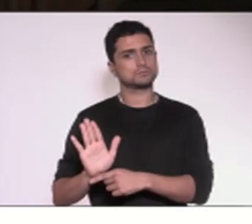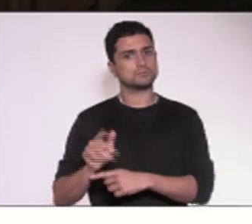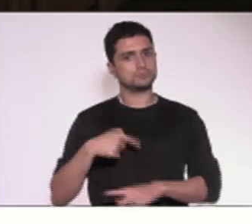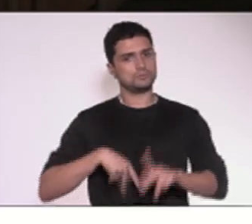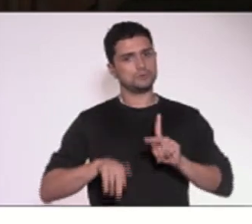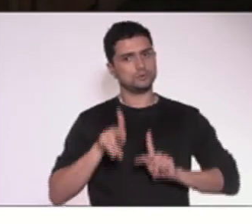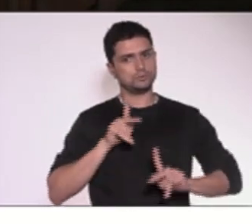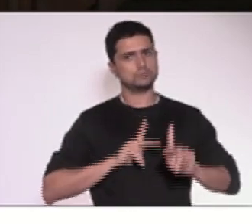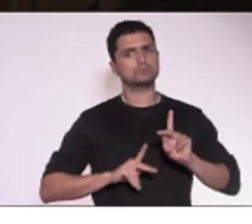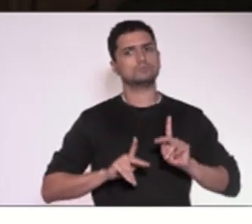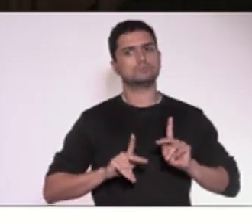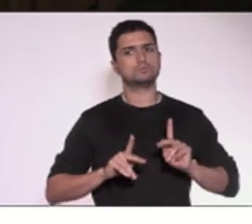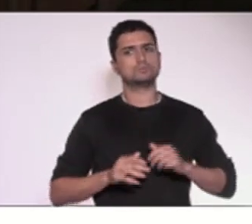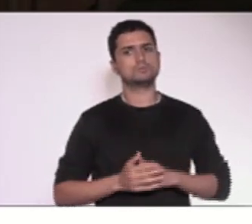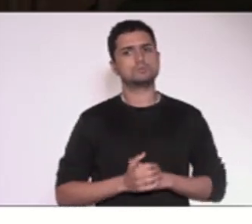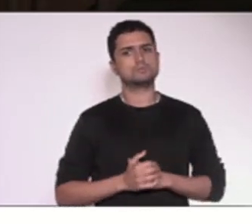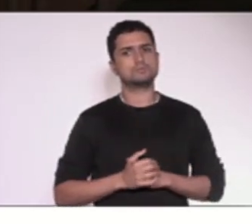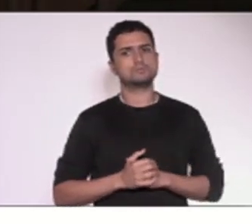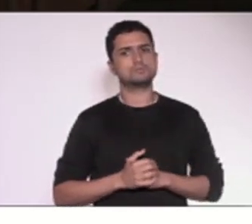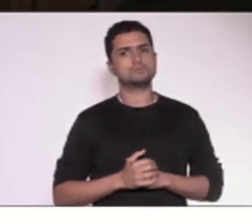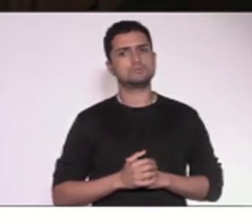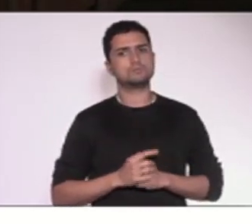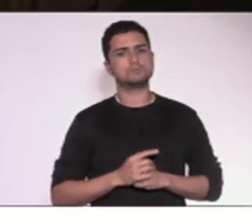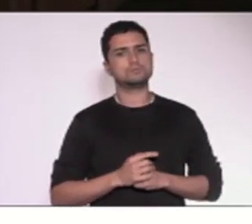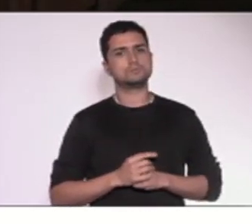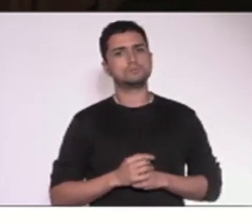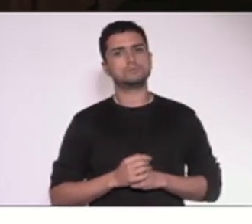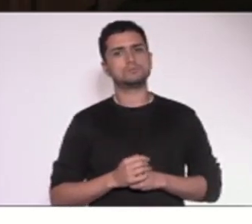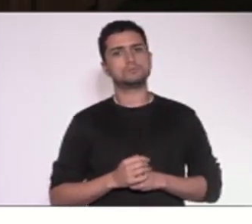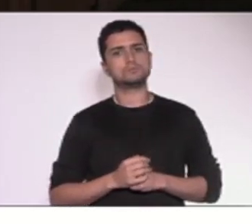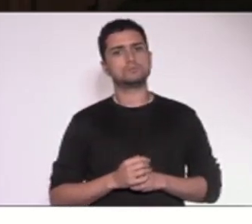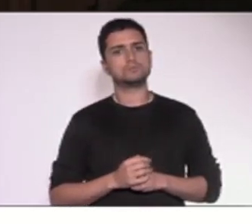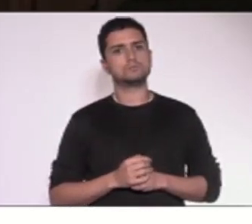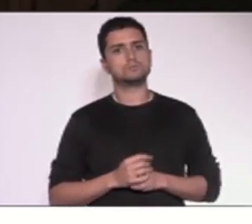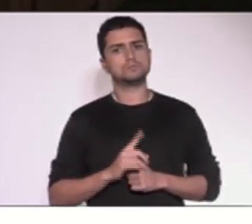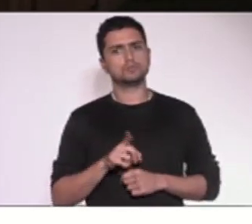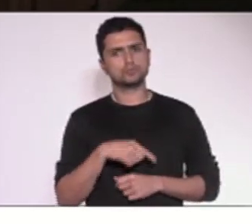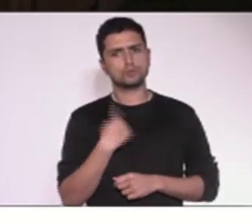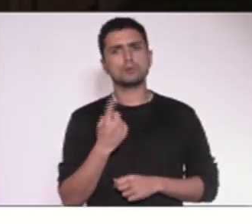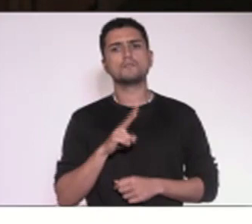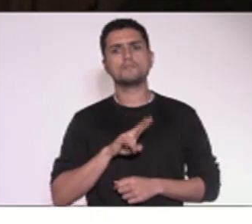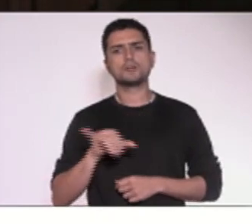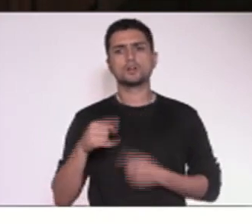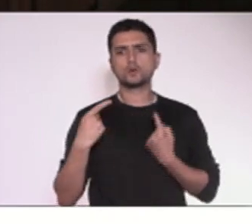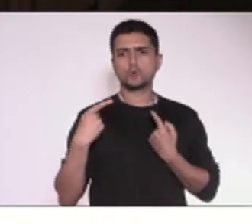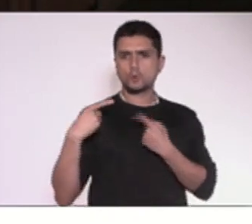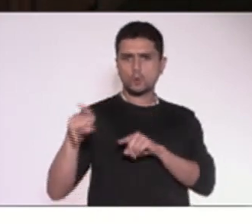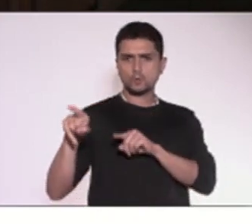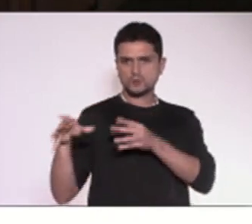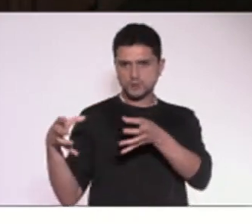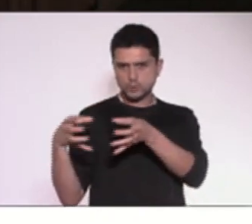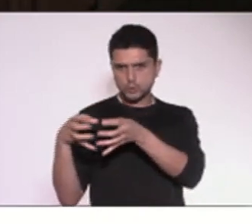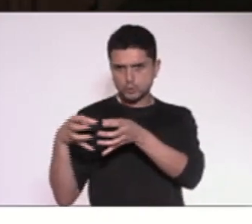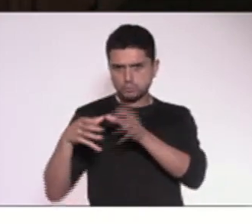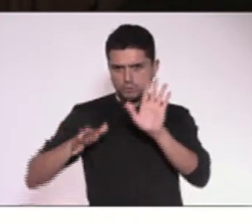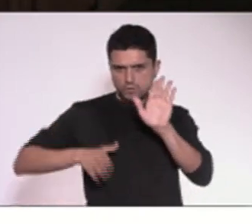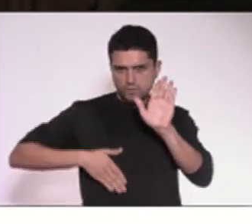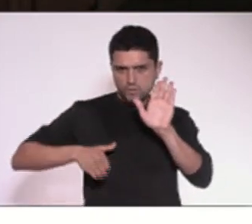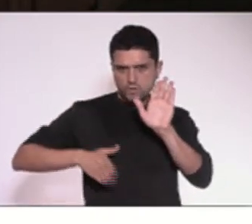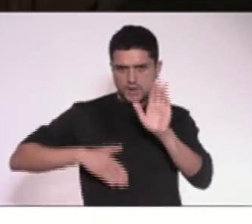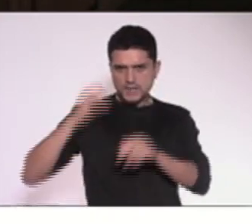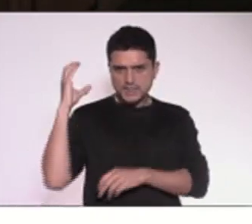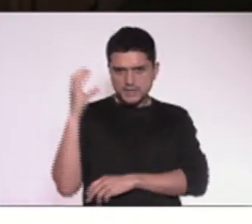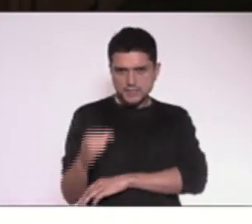Nós vamos enfrentar, delegado Marcos Vinícius, as facções criminosas